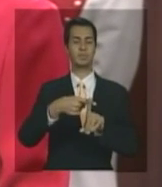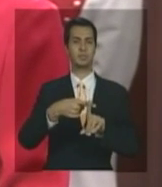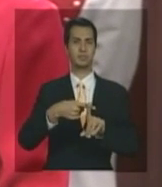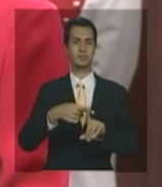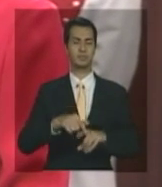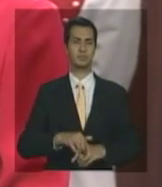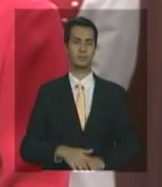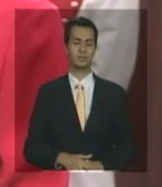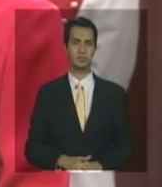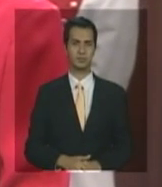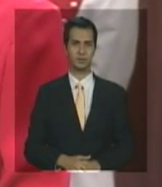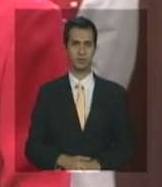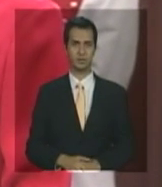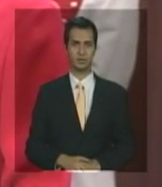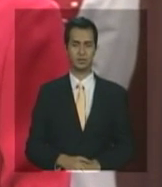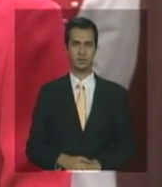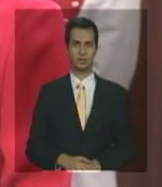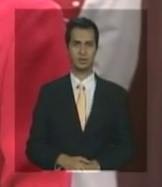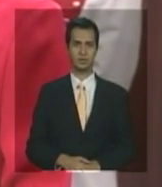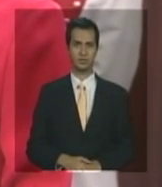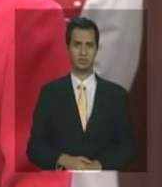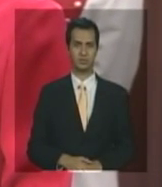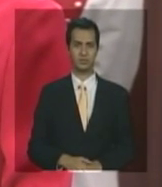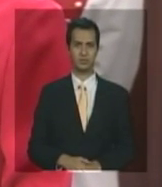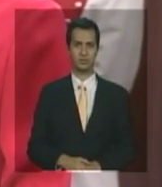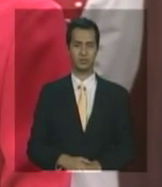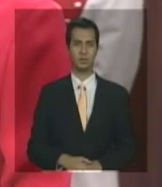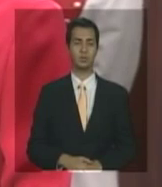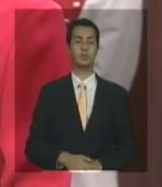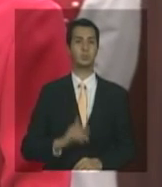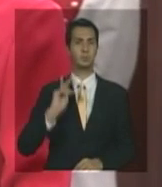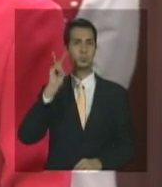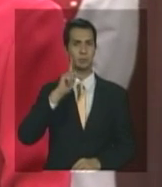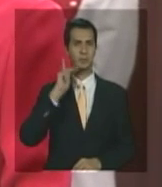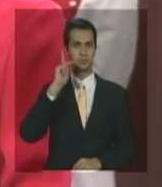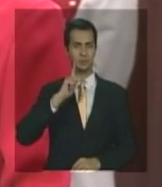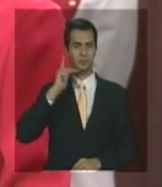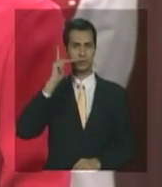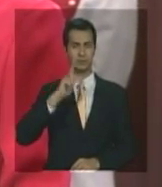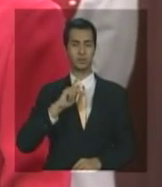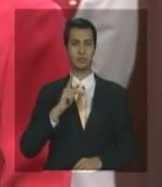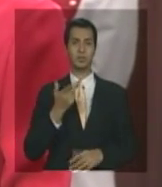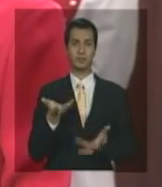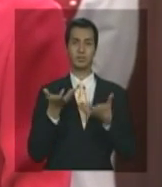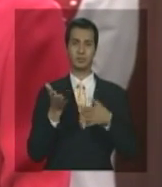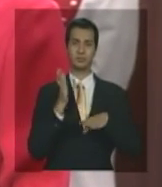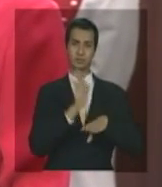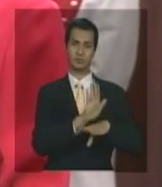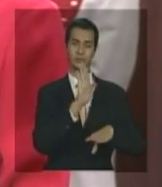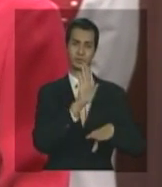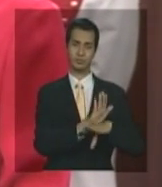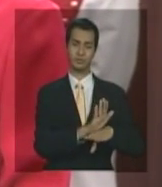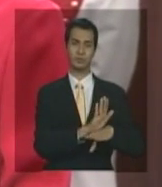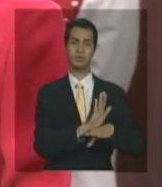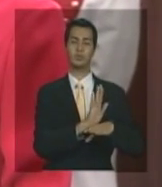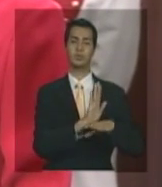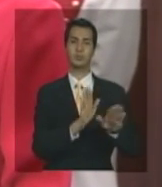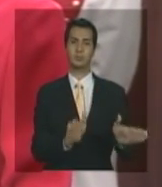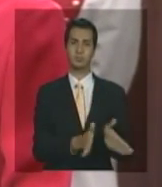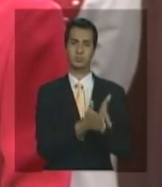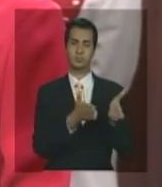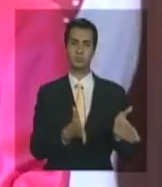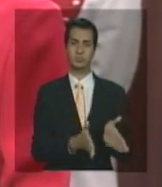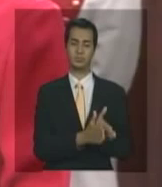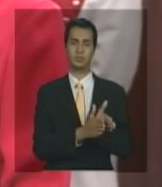potencial da cooperação bilateral. As políticas públicas destinadas à redução da pobreza constituem também